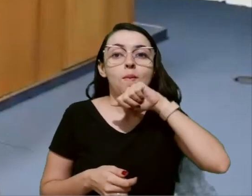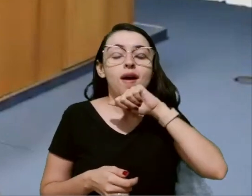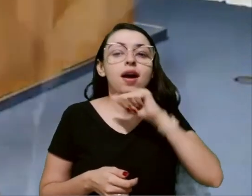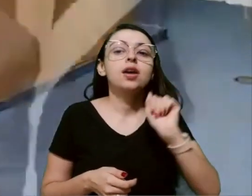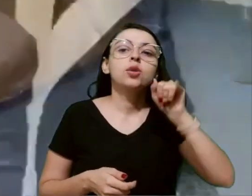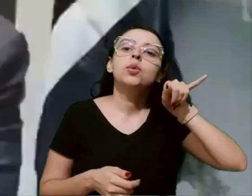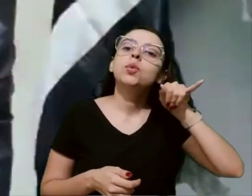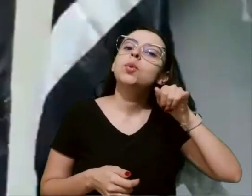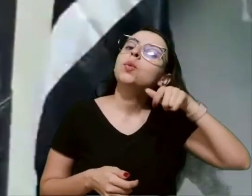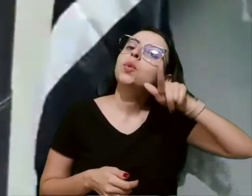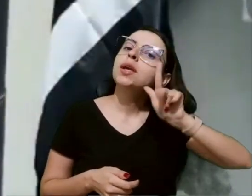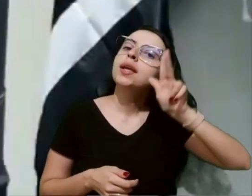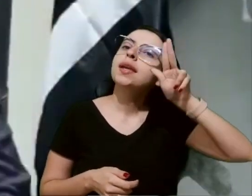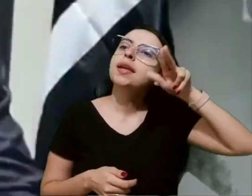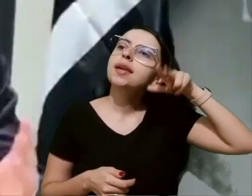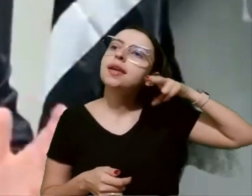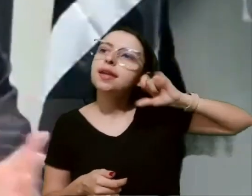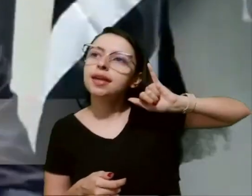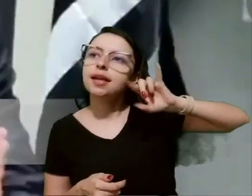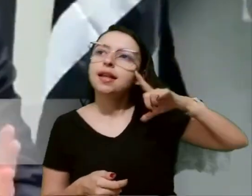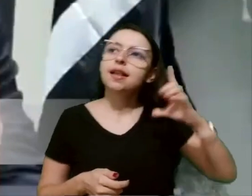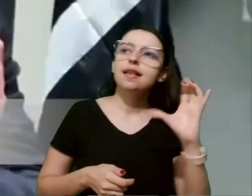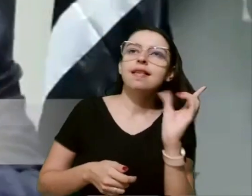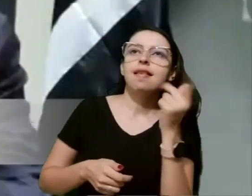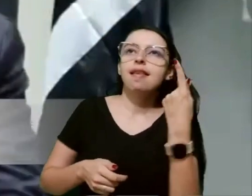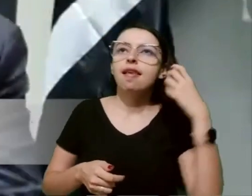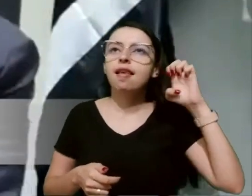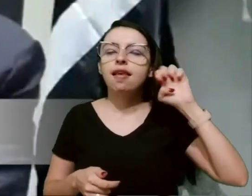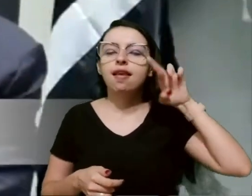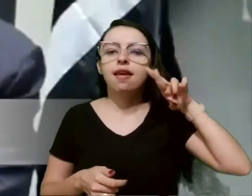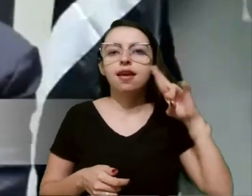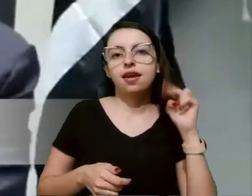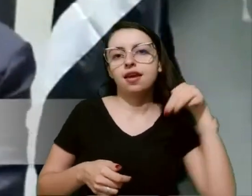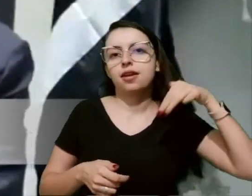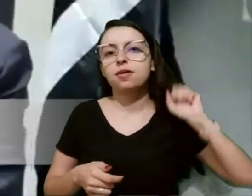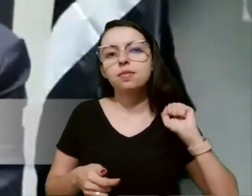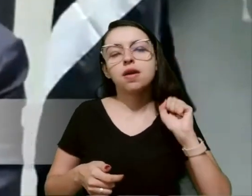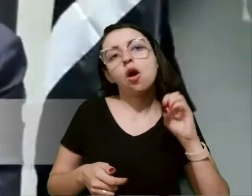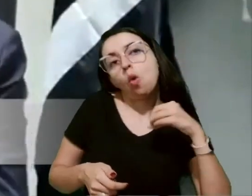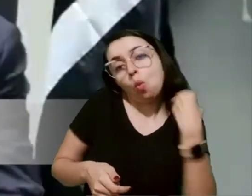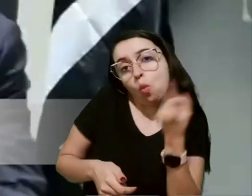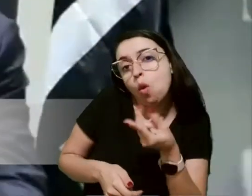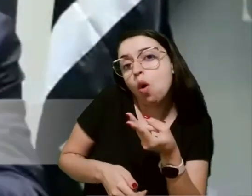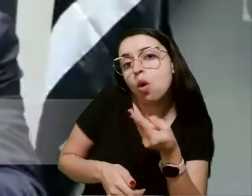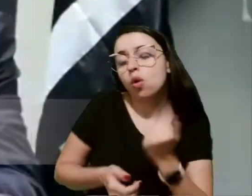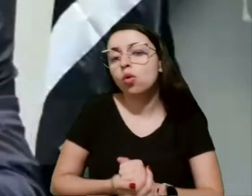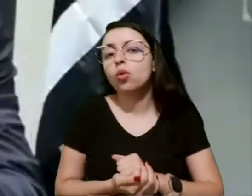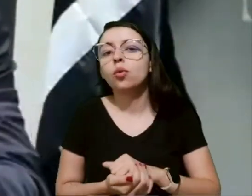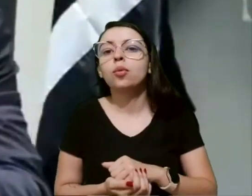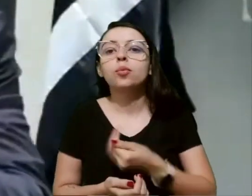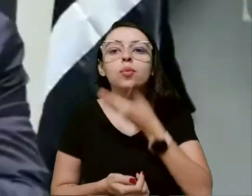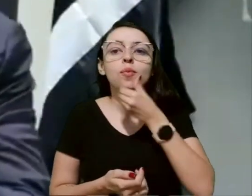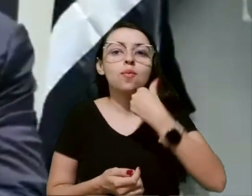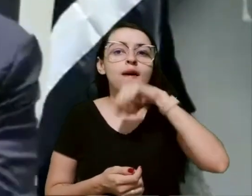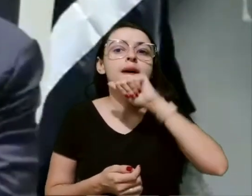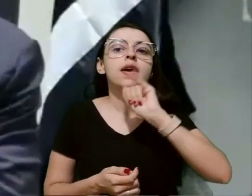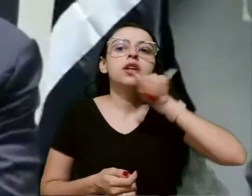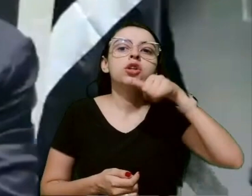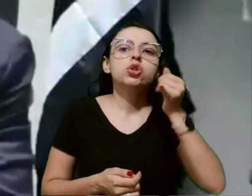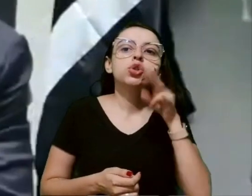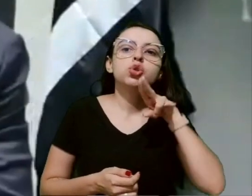jurimetria também. Muita gente fala dessa questão. Então, assim, são as alcunhas que acompanham quando eu sou apresentado.